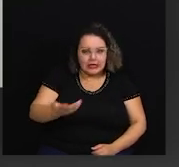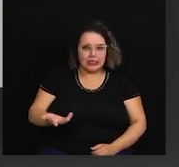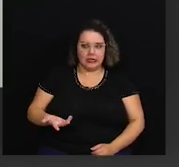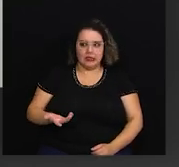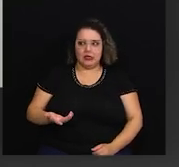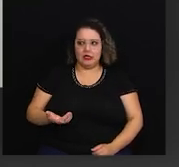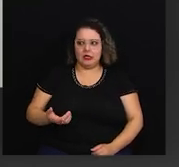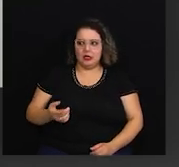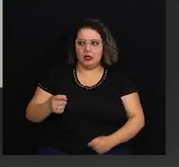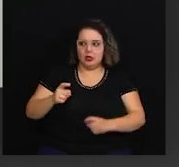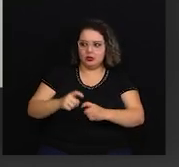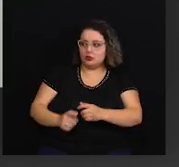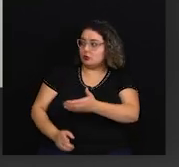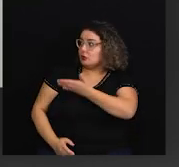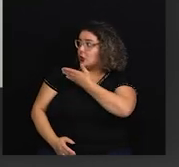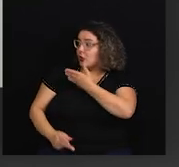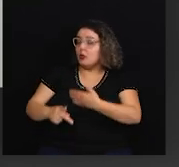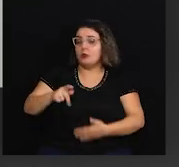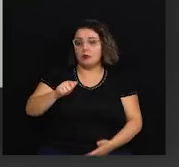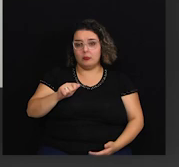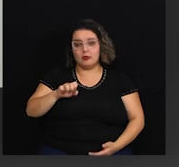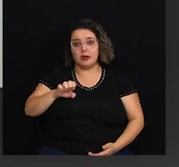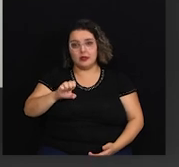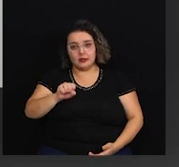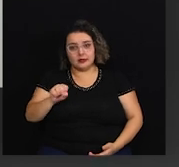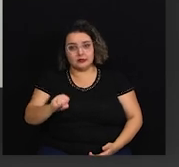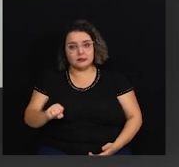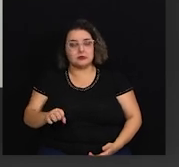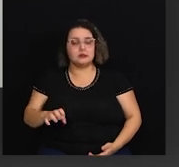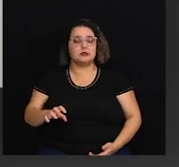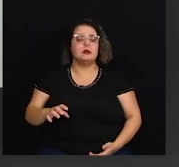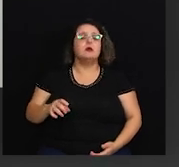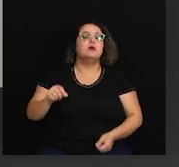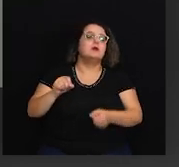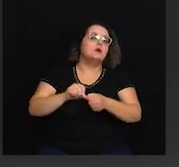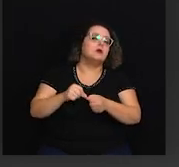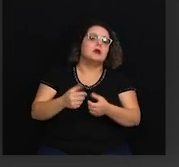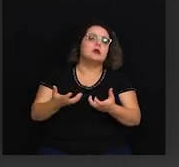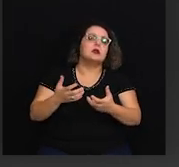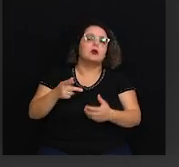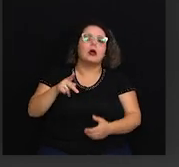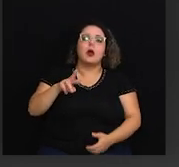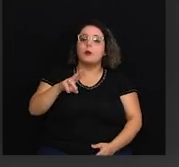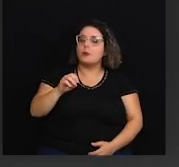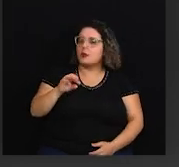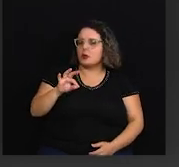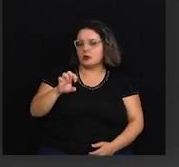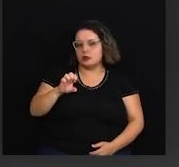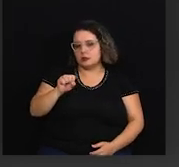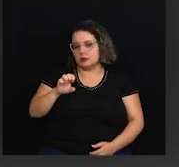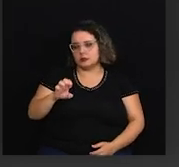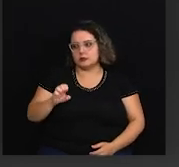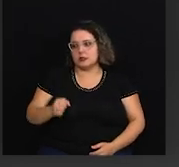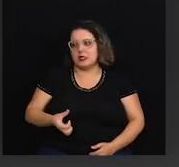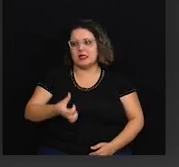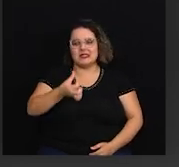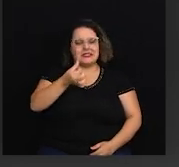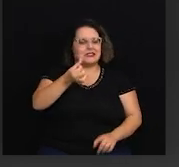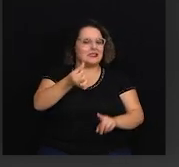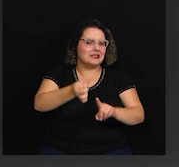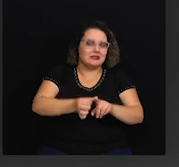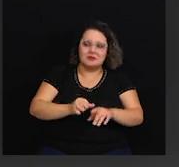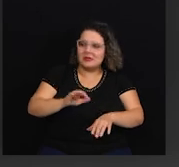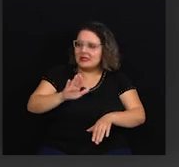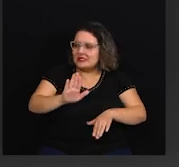um Dr Paulo pais que foi o único falou nós vamos fazer isso que todos que irão pro pros cara aquilo as seis meses sem copiar no